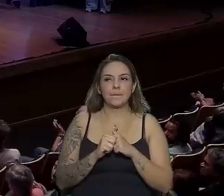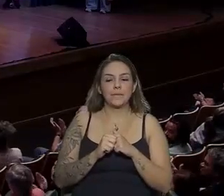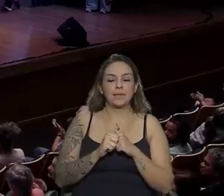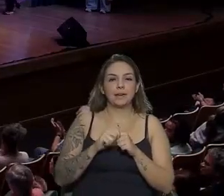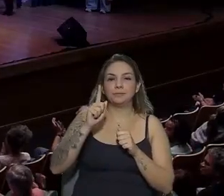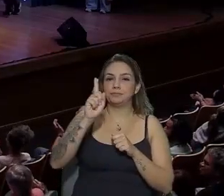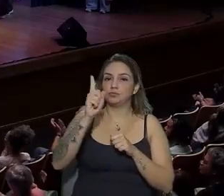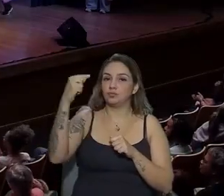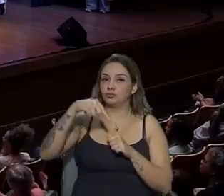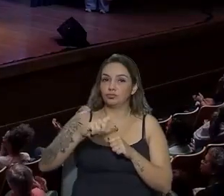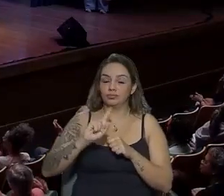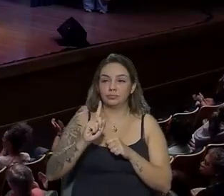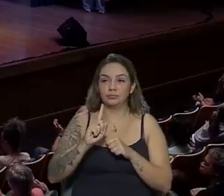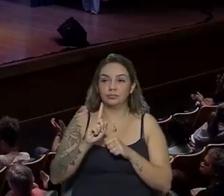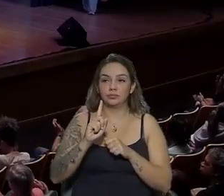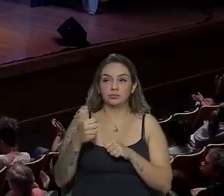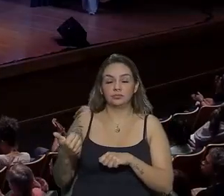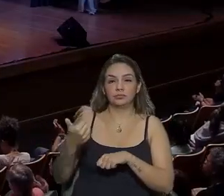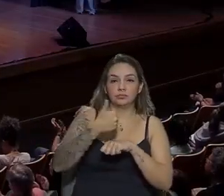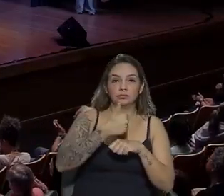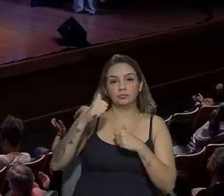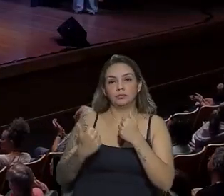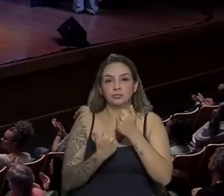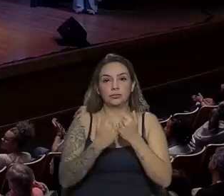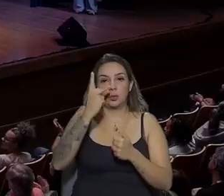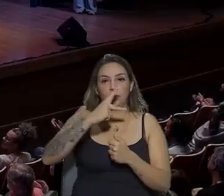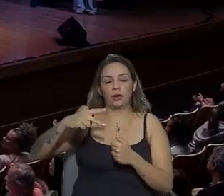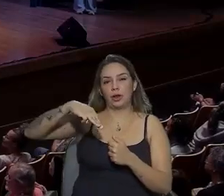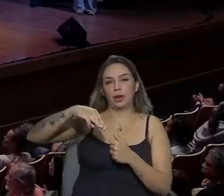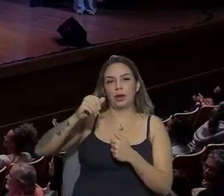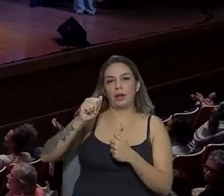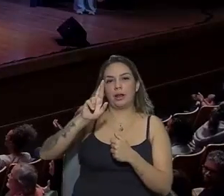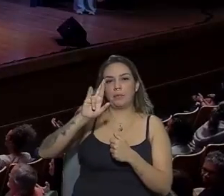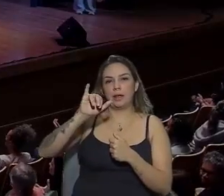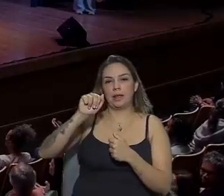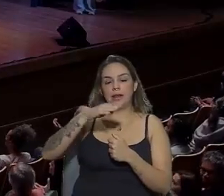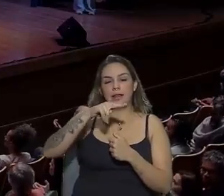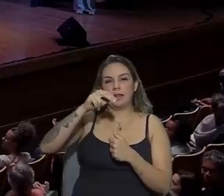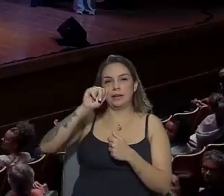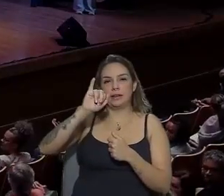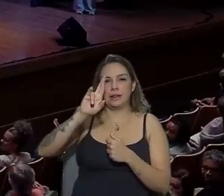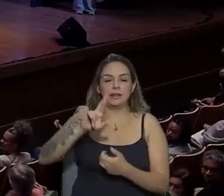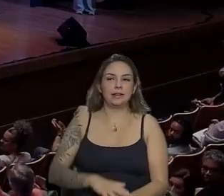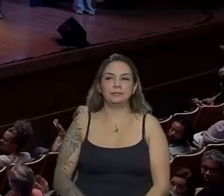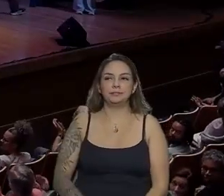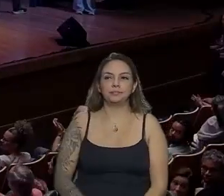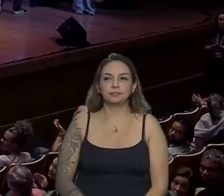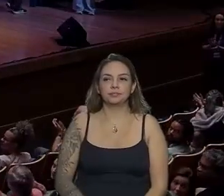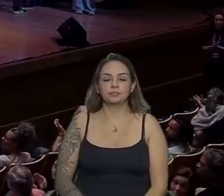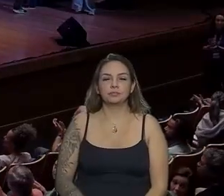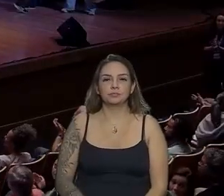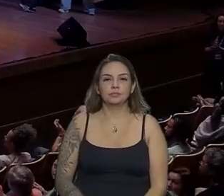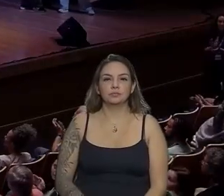A Larissa não veio, mas quem vai substituí-la é a professora Maria Nair. A Larissa teve